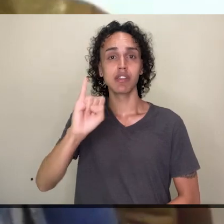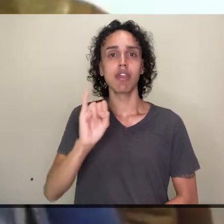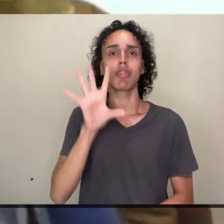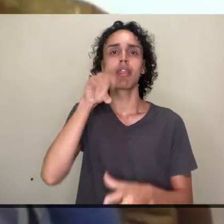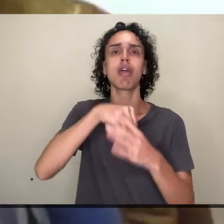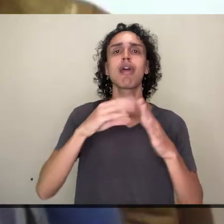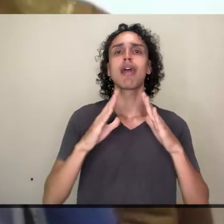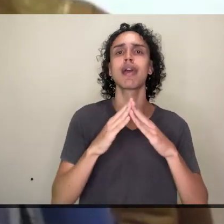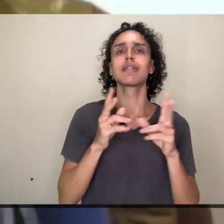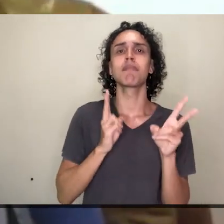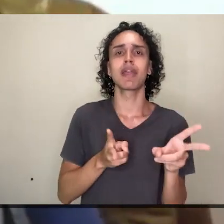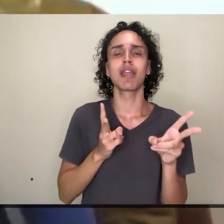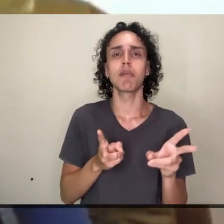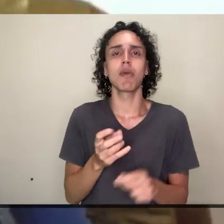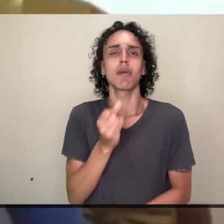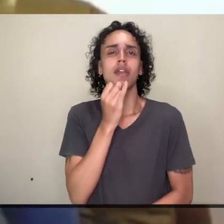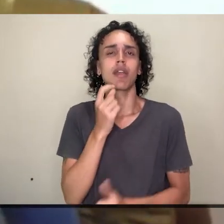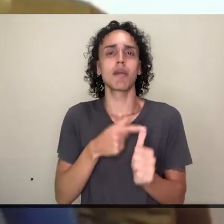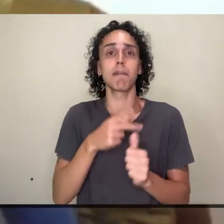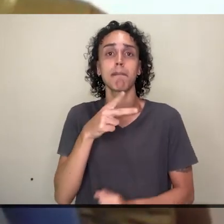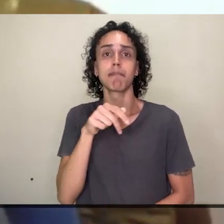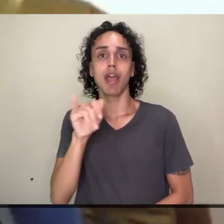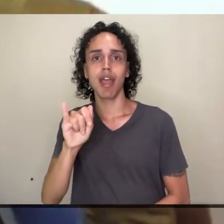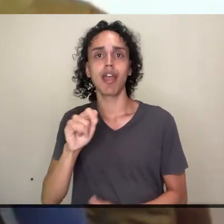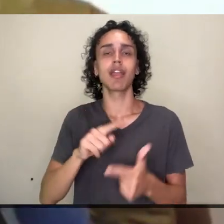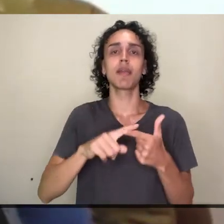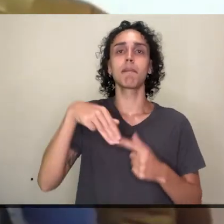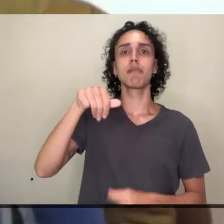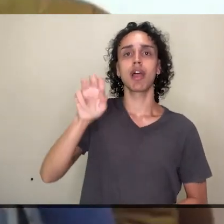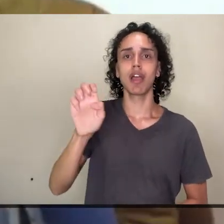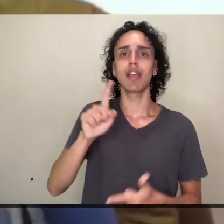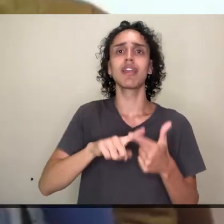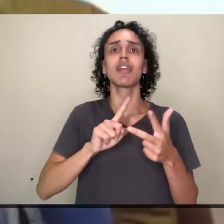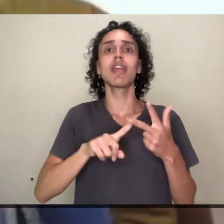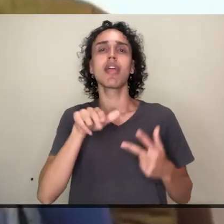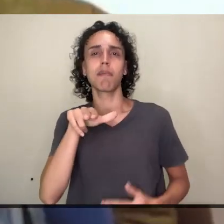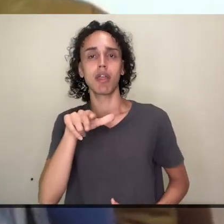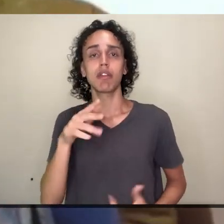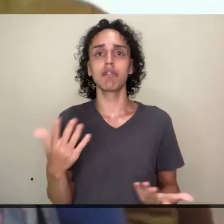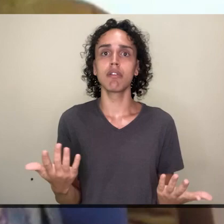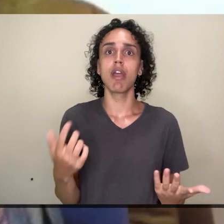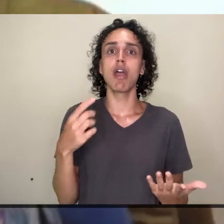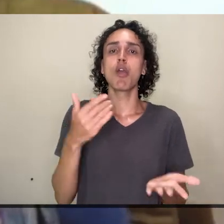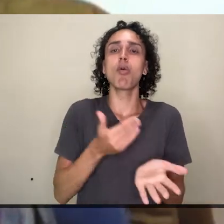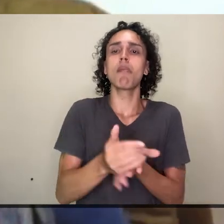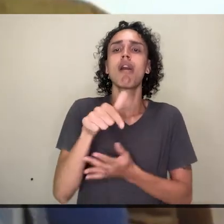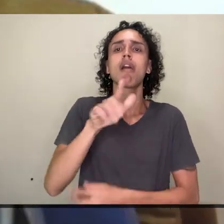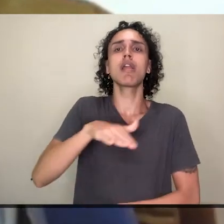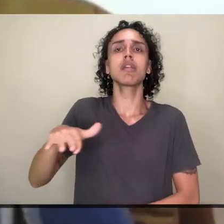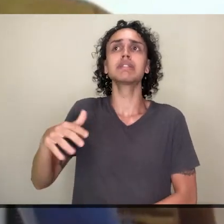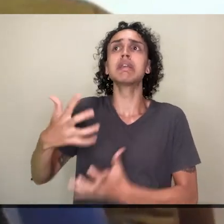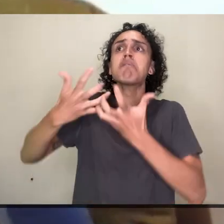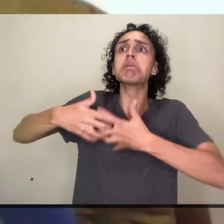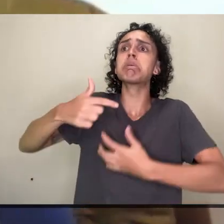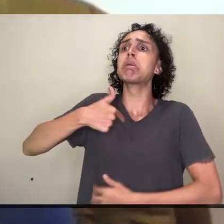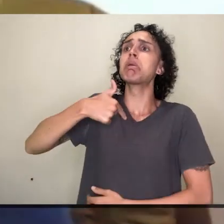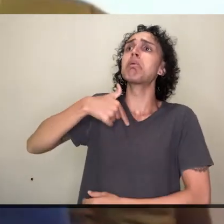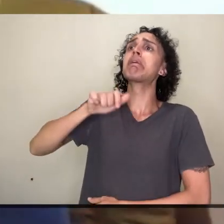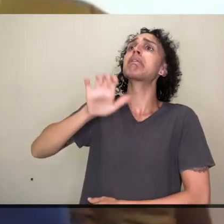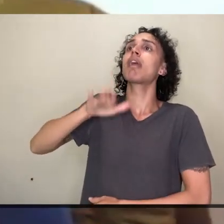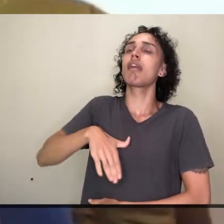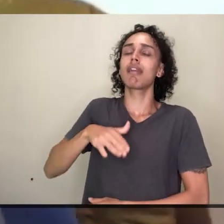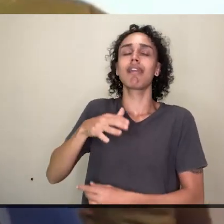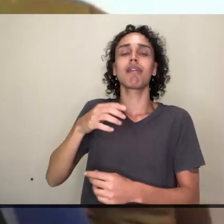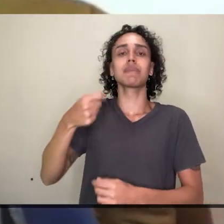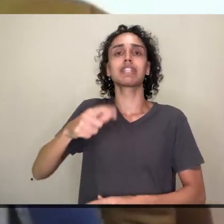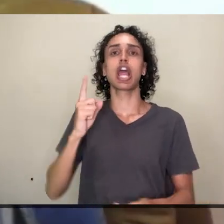rotina, especialmente quando é uma perda dentro de casa, um pai, uma mãe, uma irmã. Ela começa a se questionar assim, quem sou